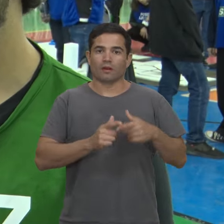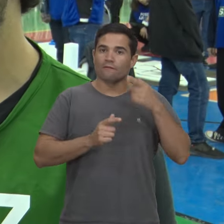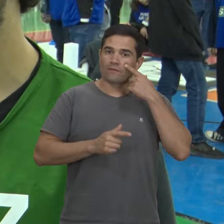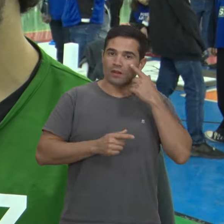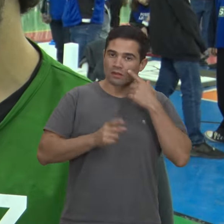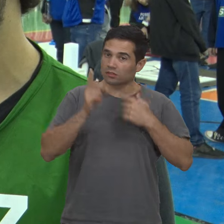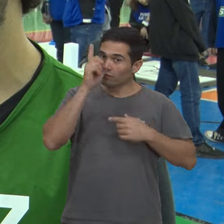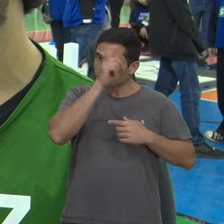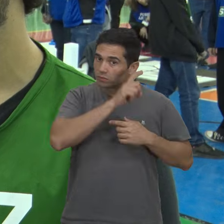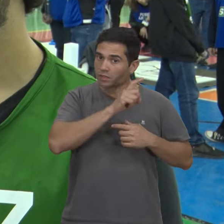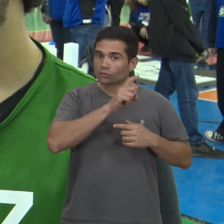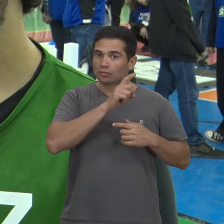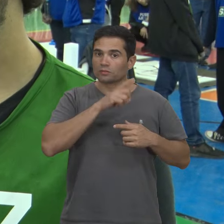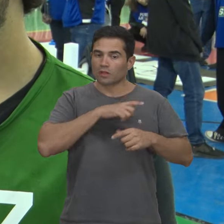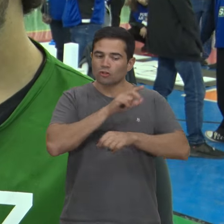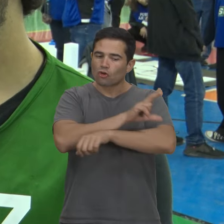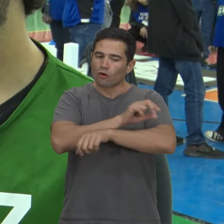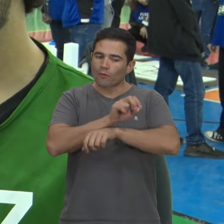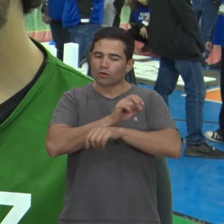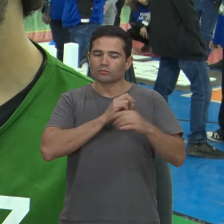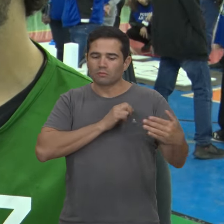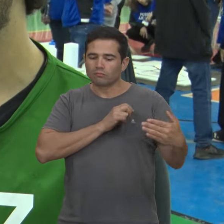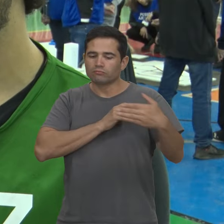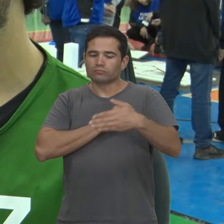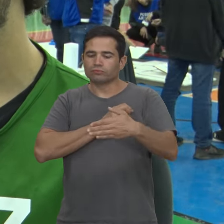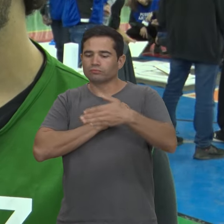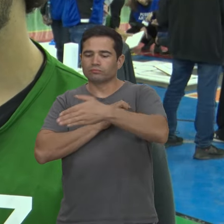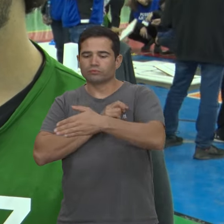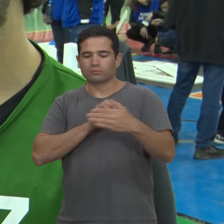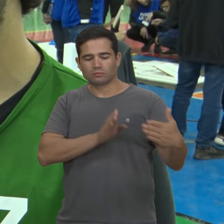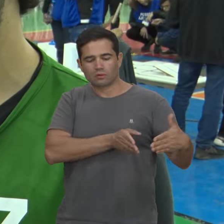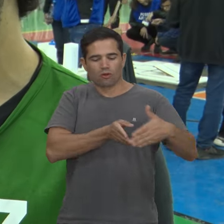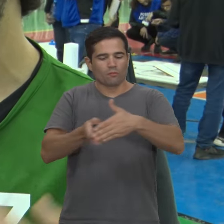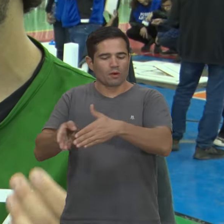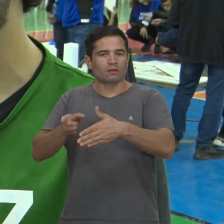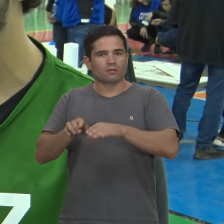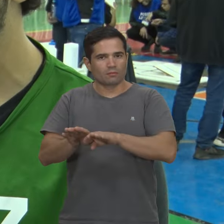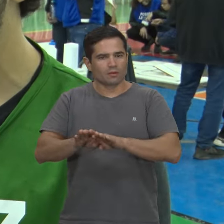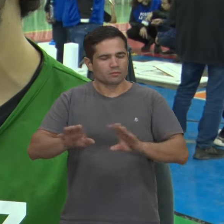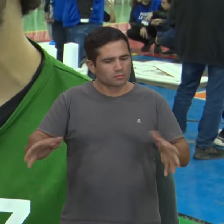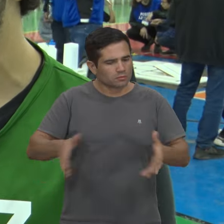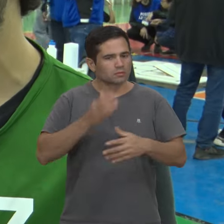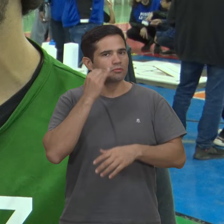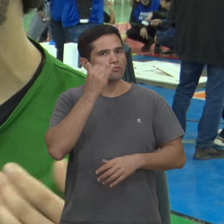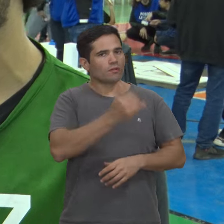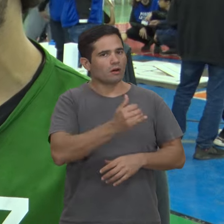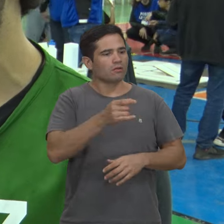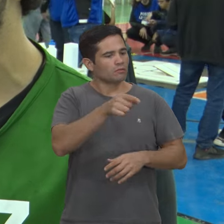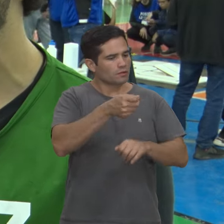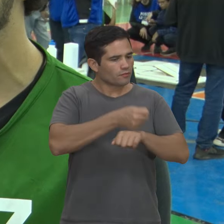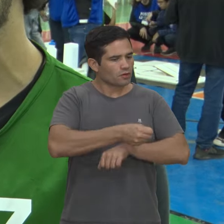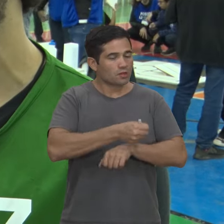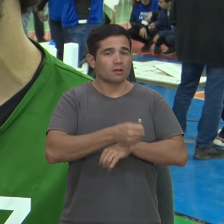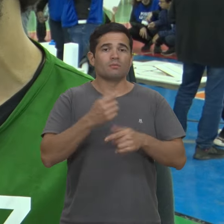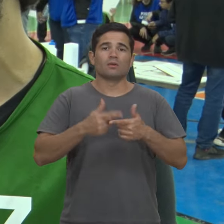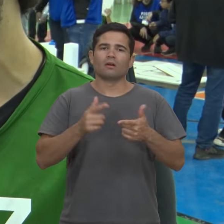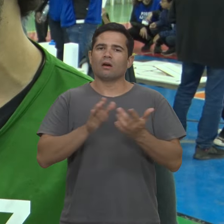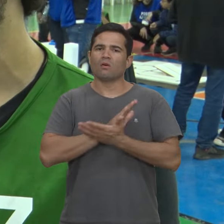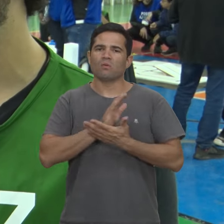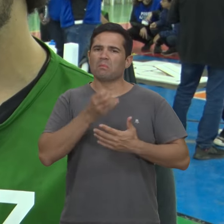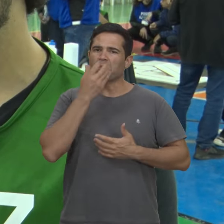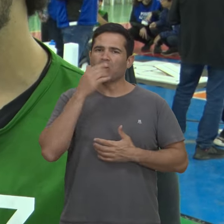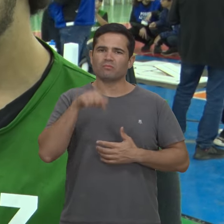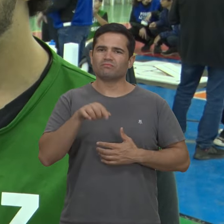a passagem do robô na pista. E também ali para, né, dar aquele apoio aos competidores para continuarem vindo, né, para continuarem se esforçando, porque tem gente que não vai muito